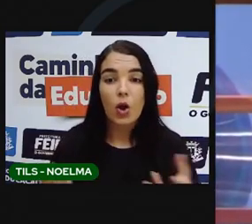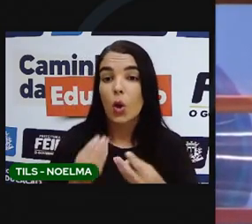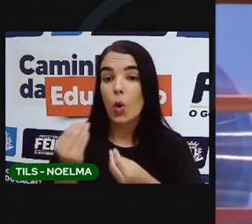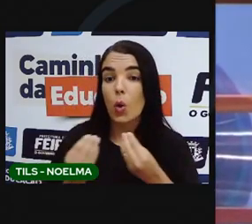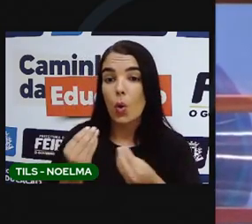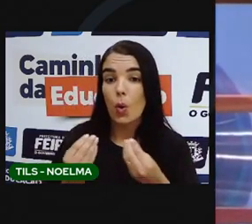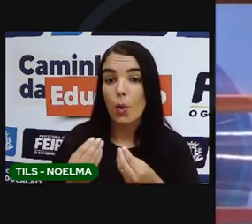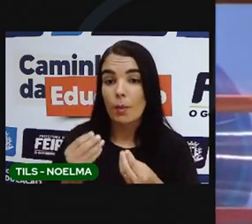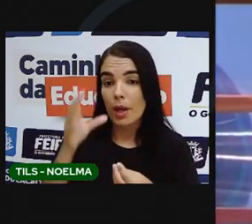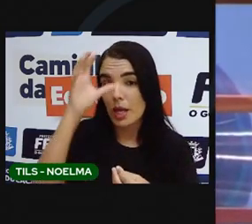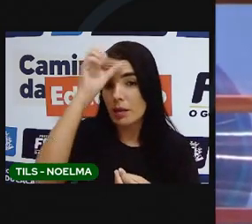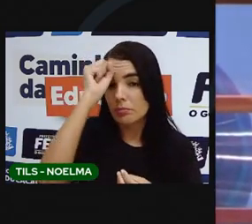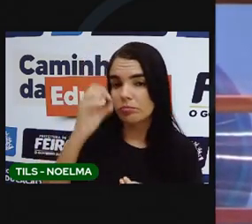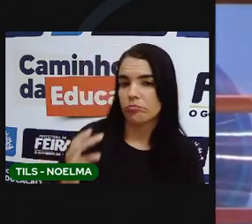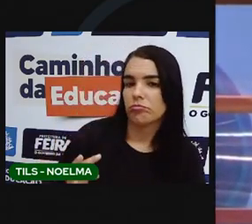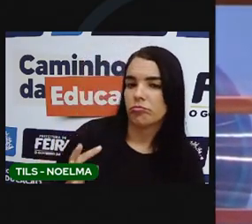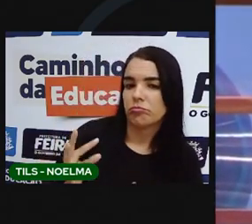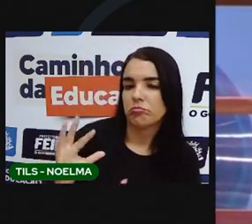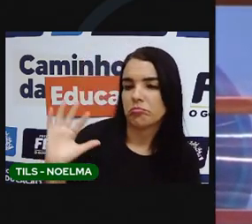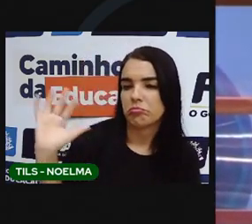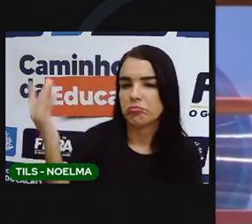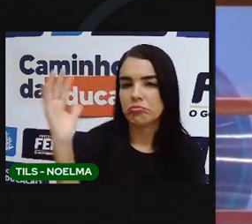a natureza